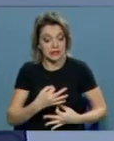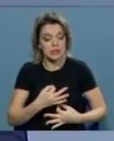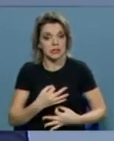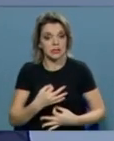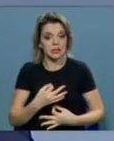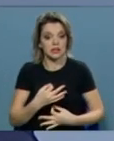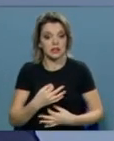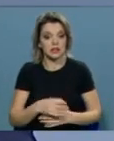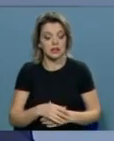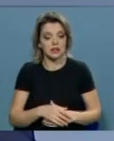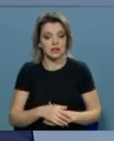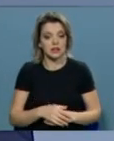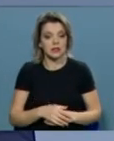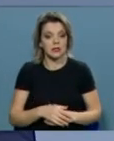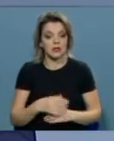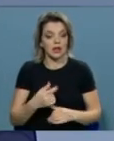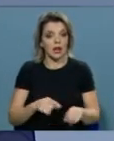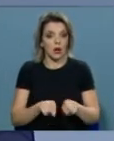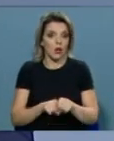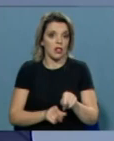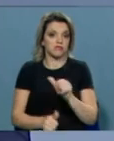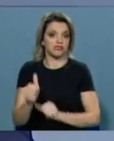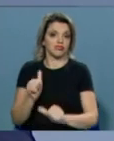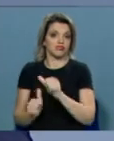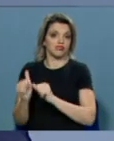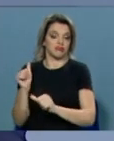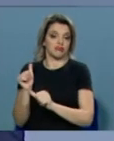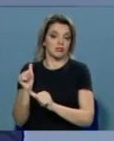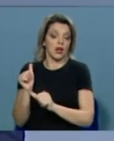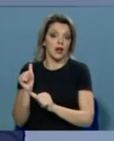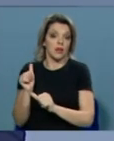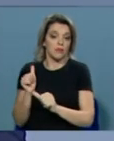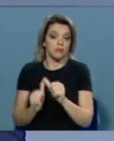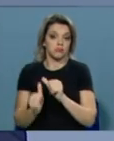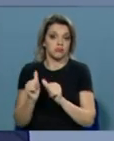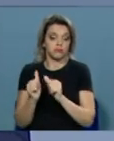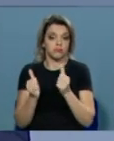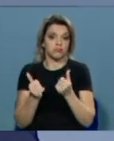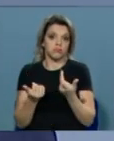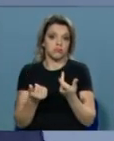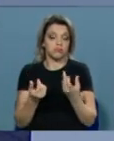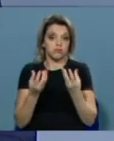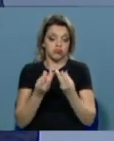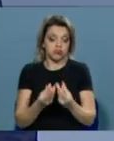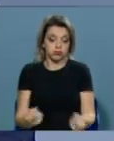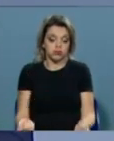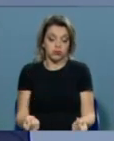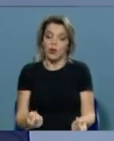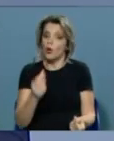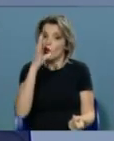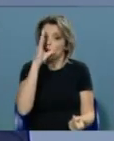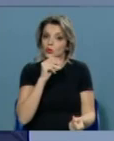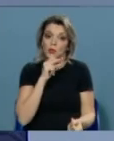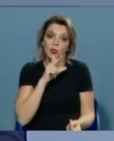uma vamos ter uma reação e uma ea dimensão da solução é uma coisa que ninguém receberá